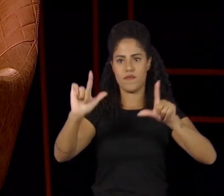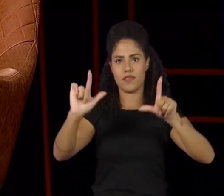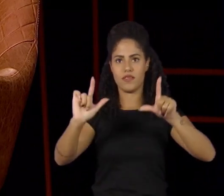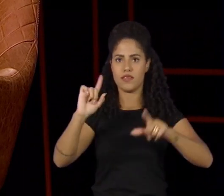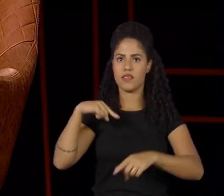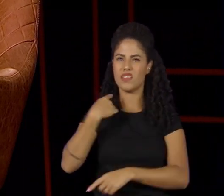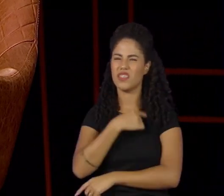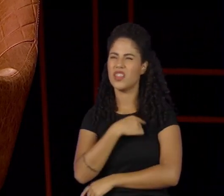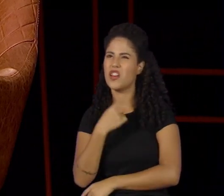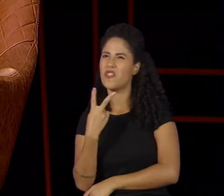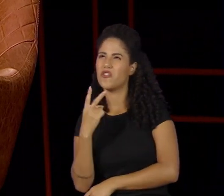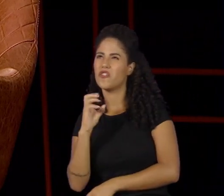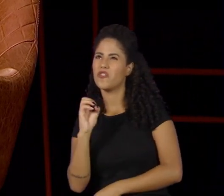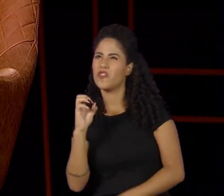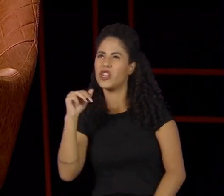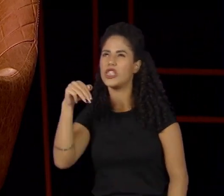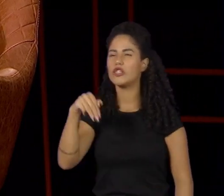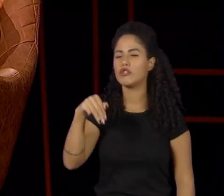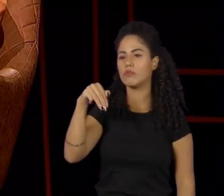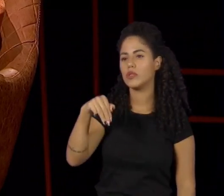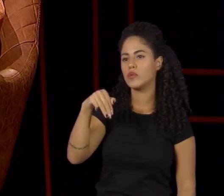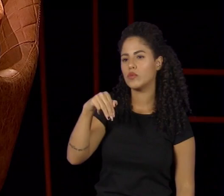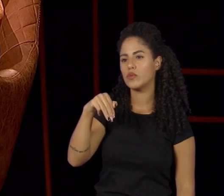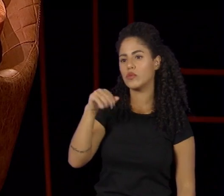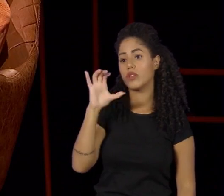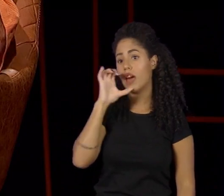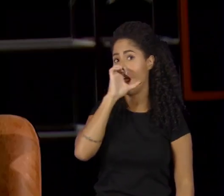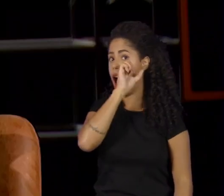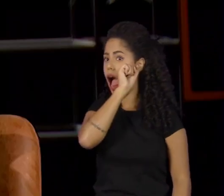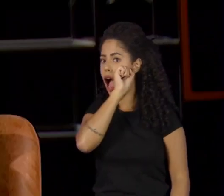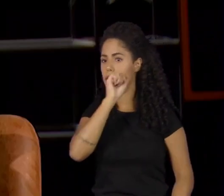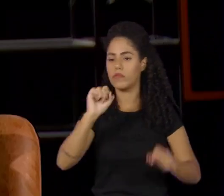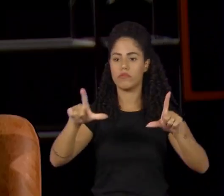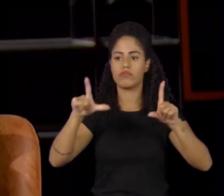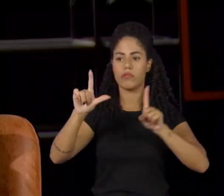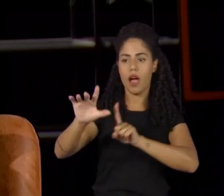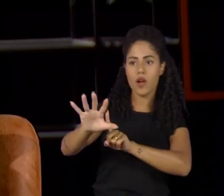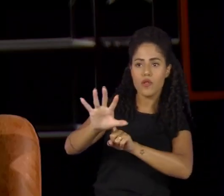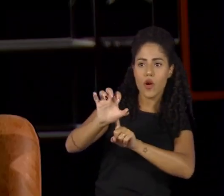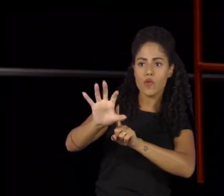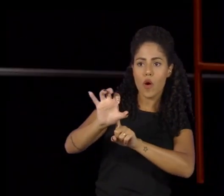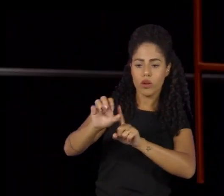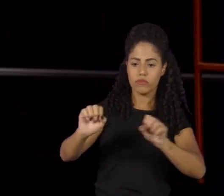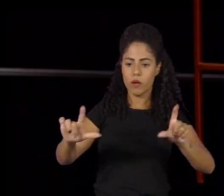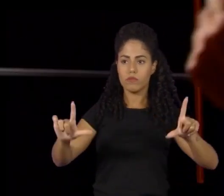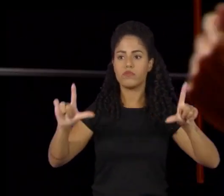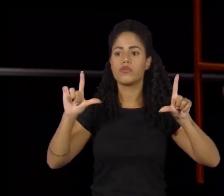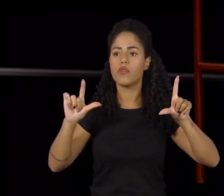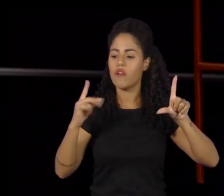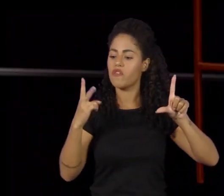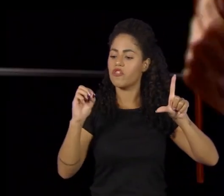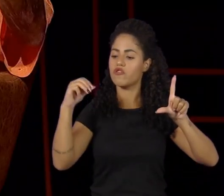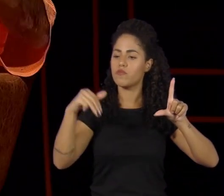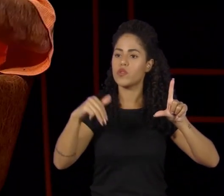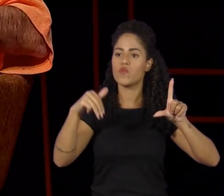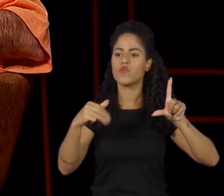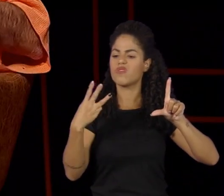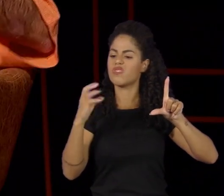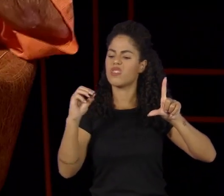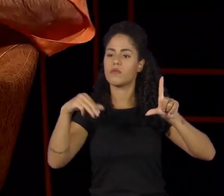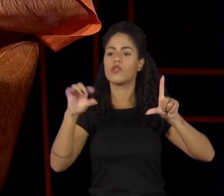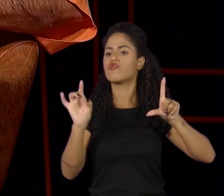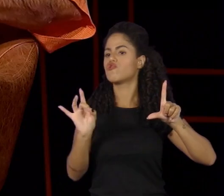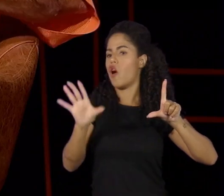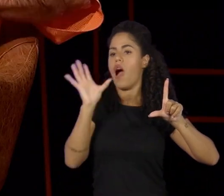engano, 20 minutos no ar. O sinal entrava, ficava 20 minutos, meia hora, só testando para ver como chegava e